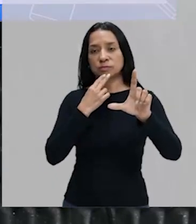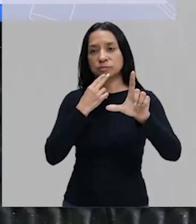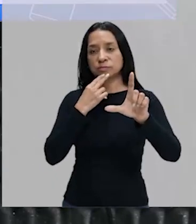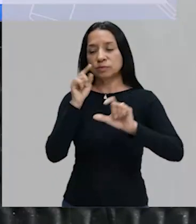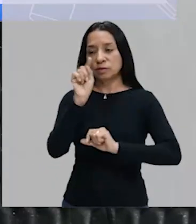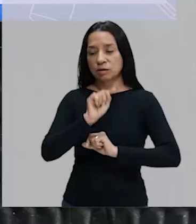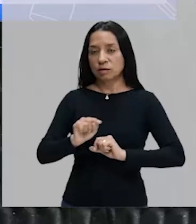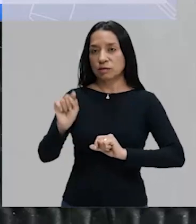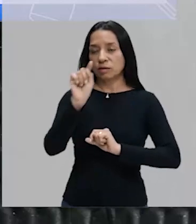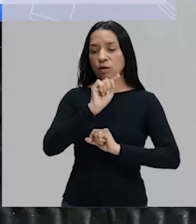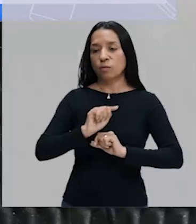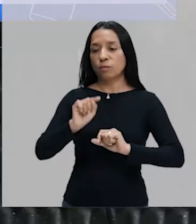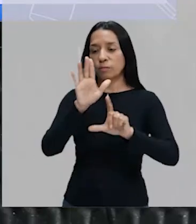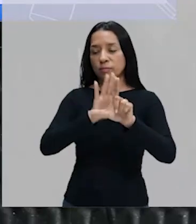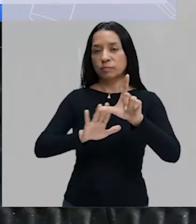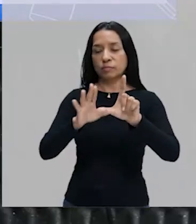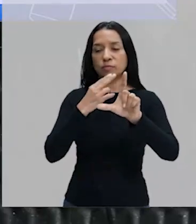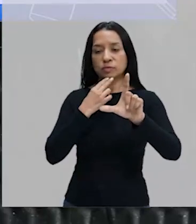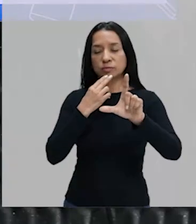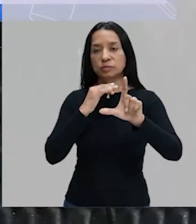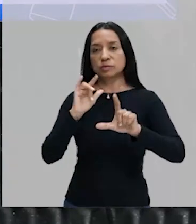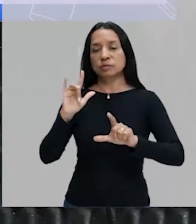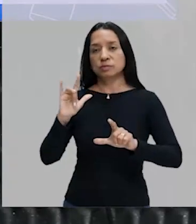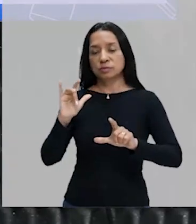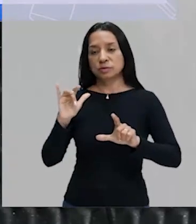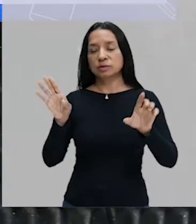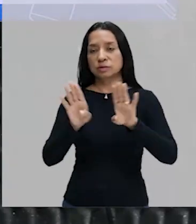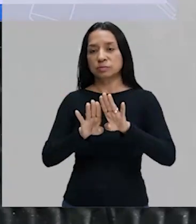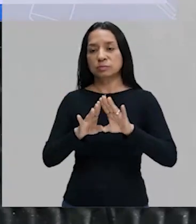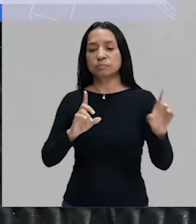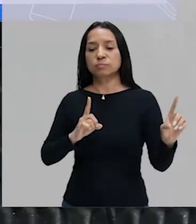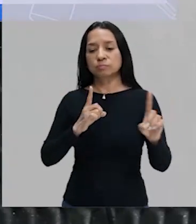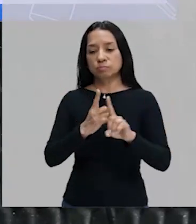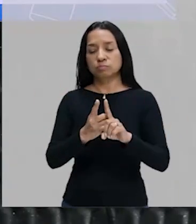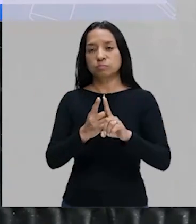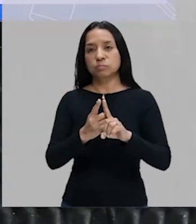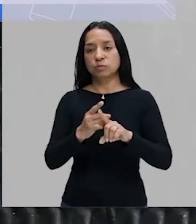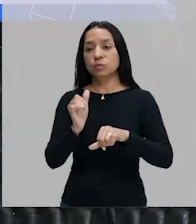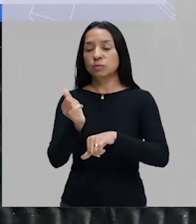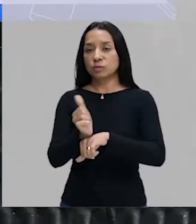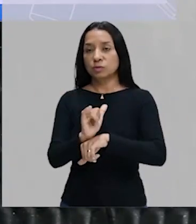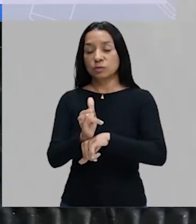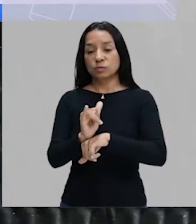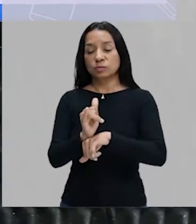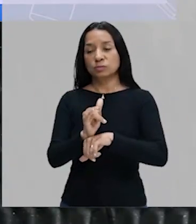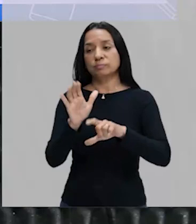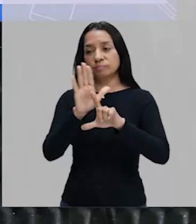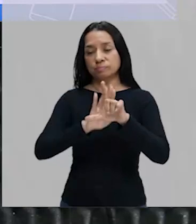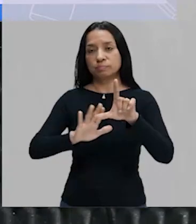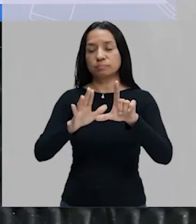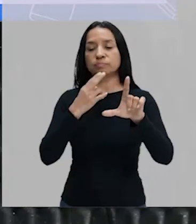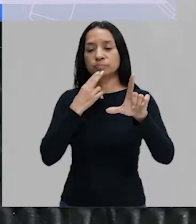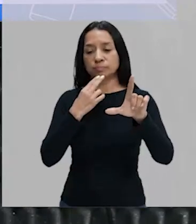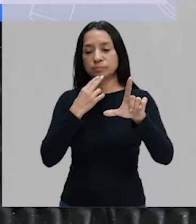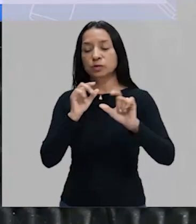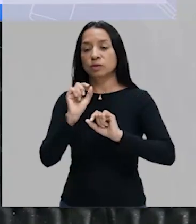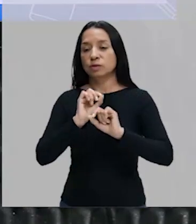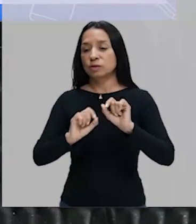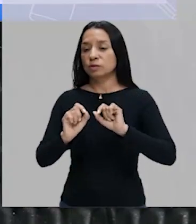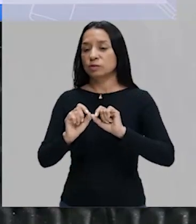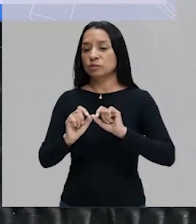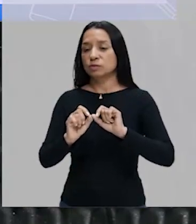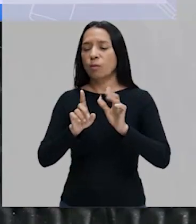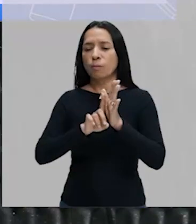@plataforma Gonçalves Dias, lá no Instagram. Também você encontra o nosso canal no YouTube, Plataforma Gonçalves Dias. Basta colocar no